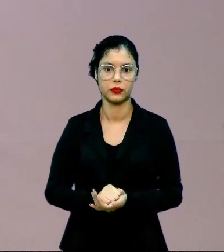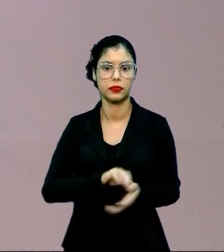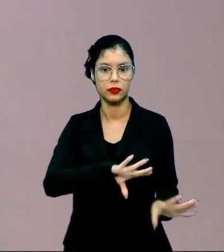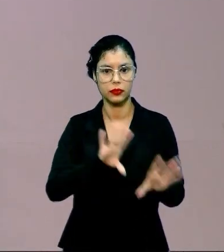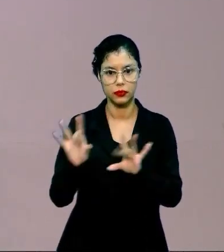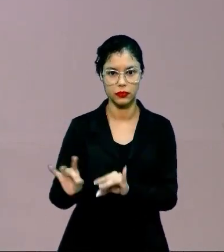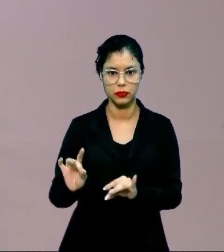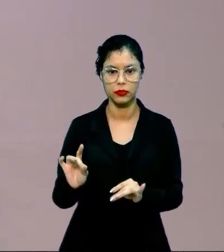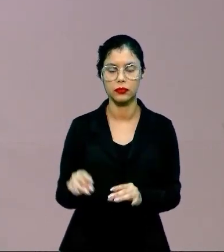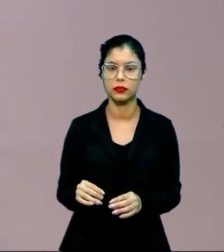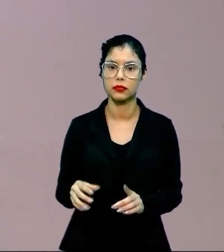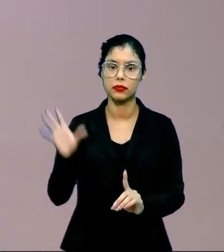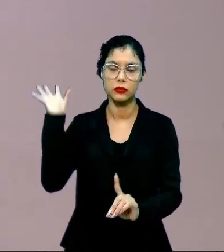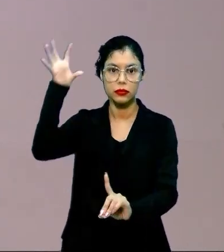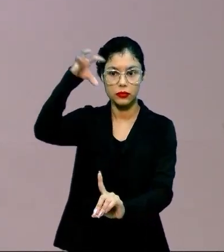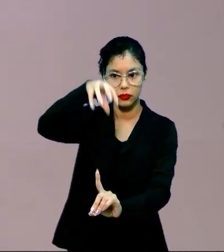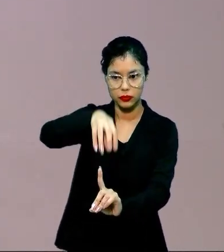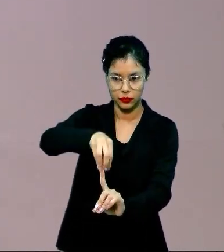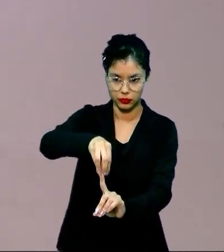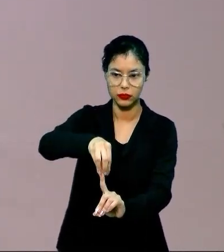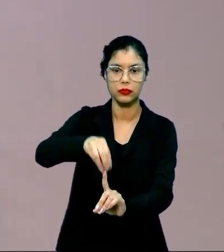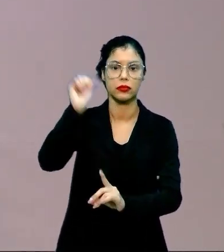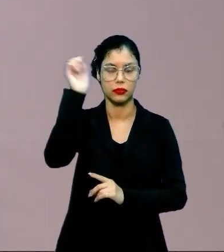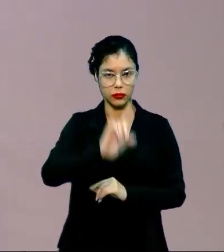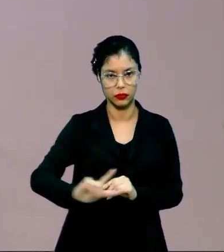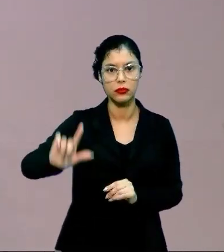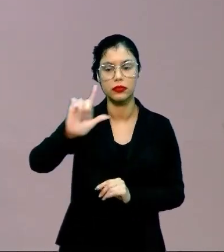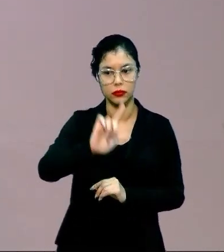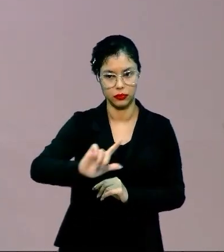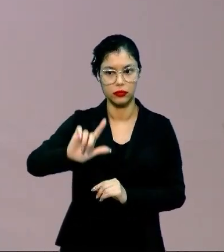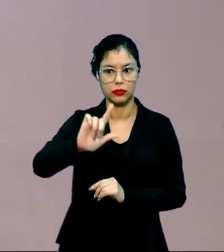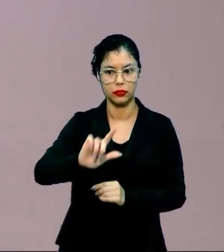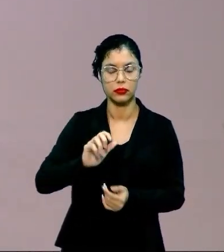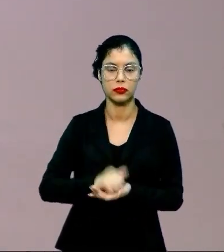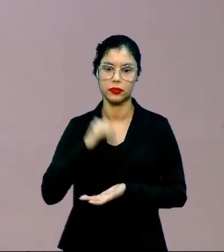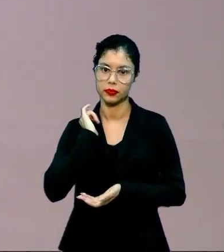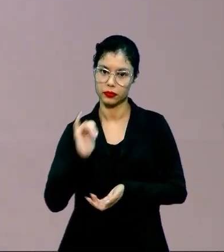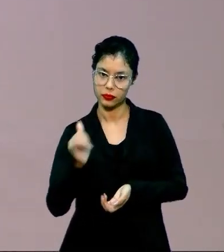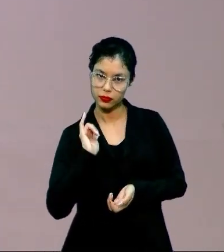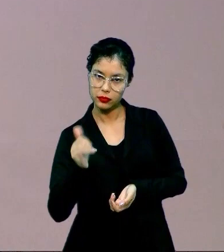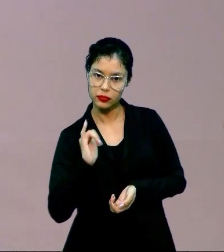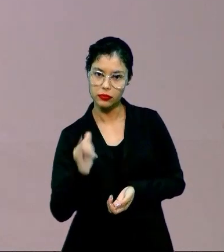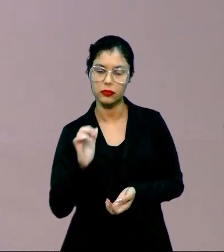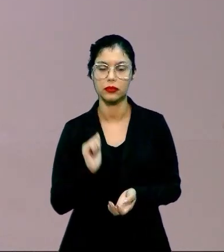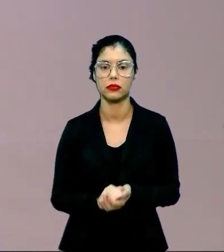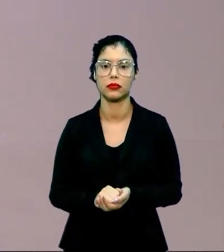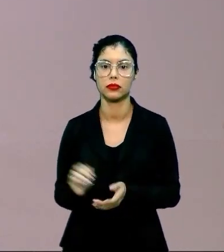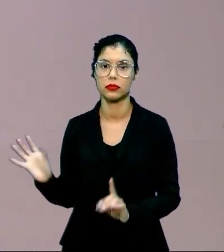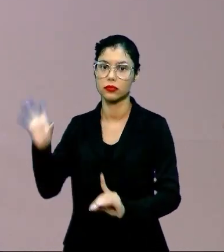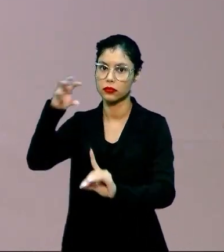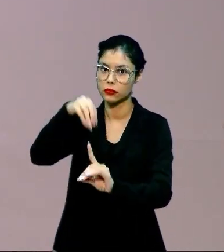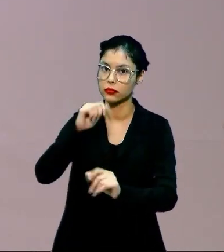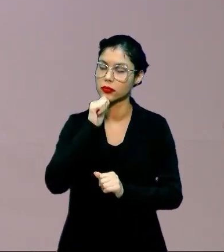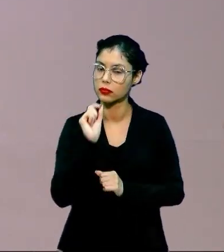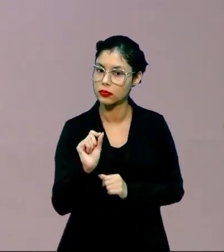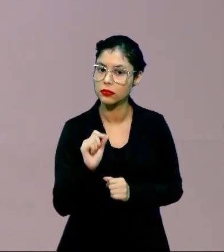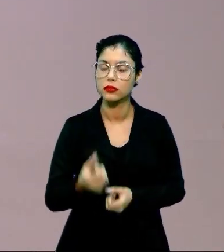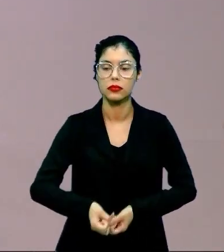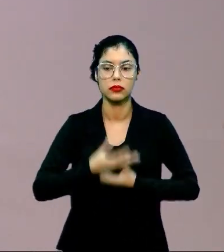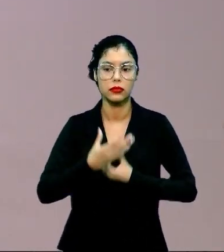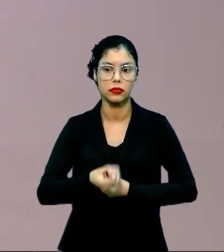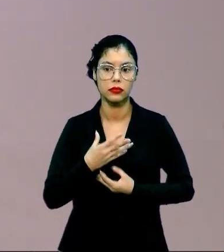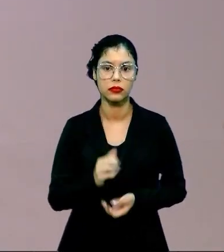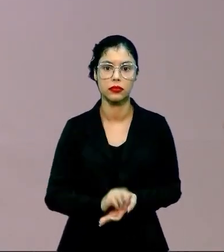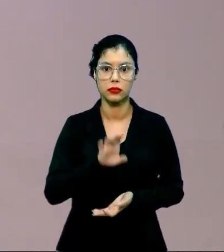aí para o centro da literatura, para o centro das narrativas, para o centro ali do poema,